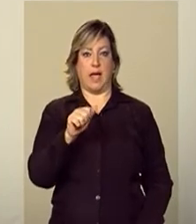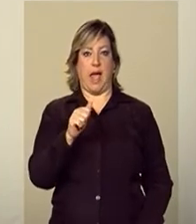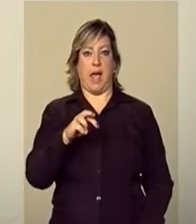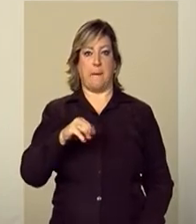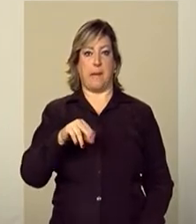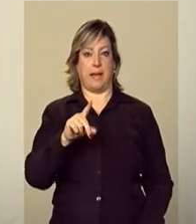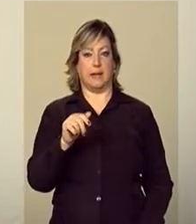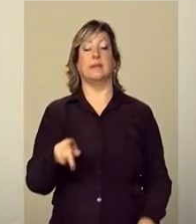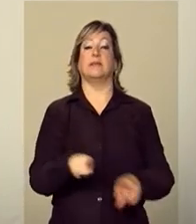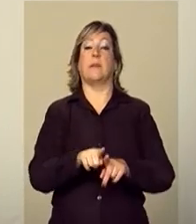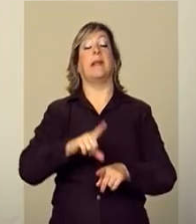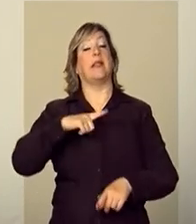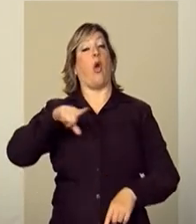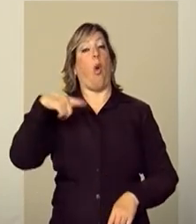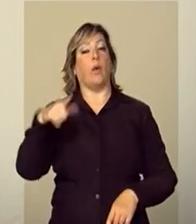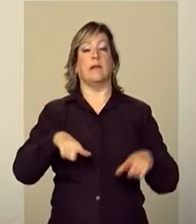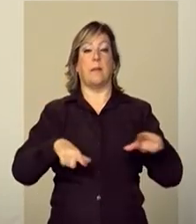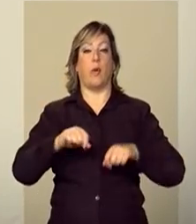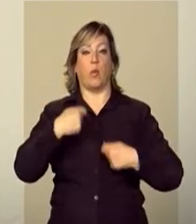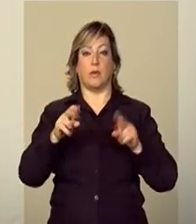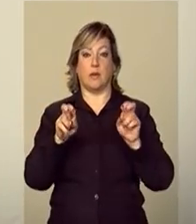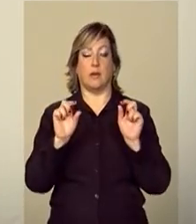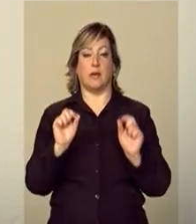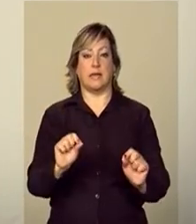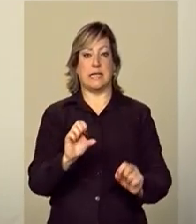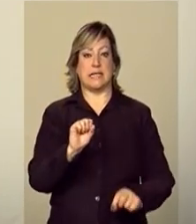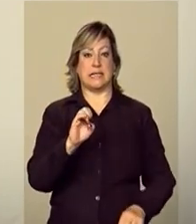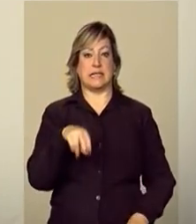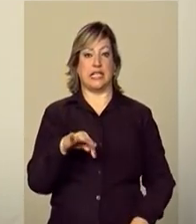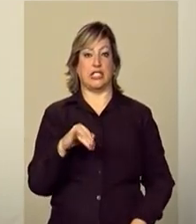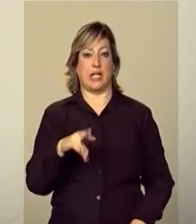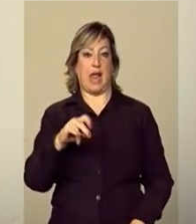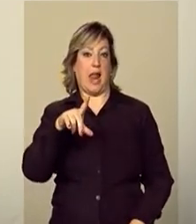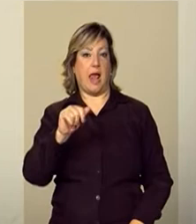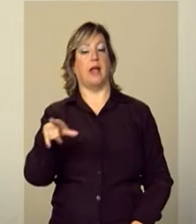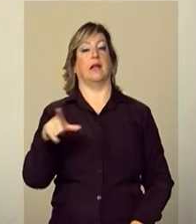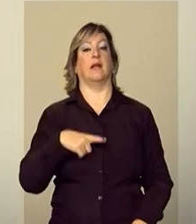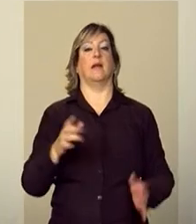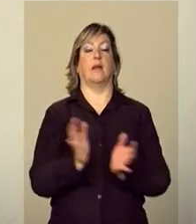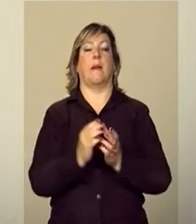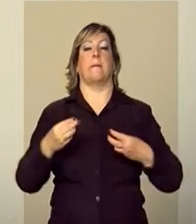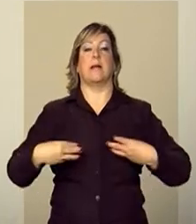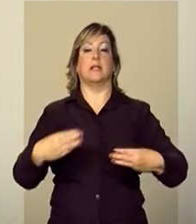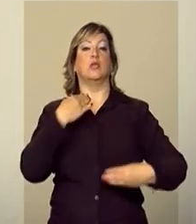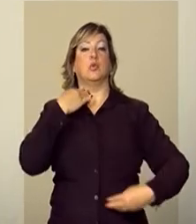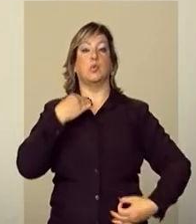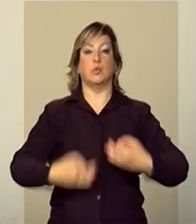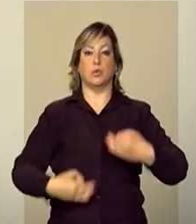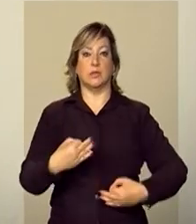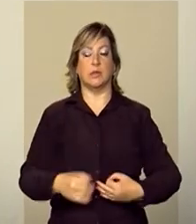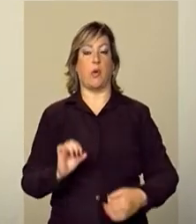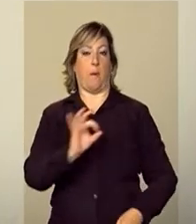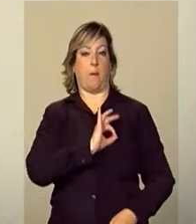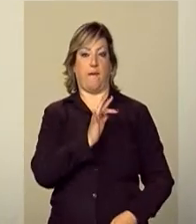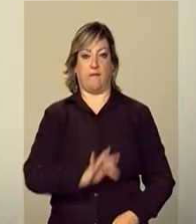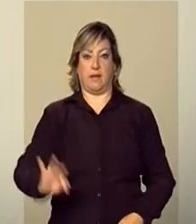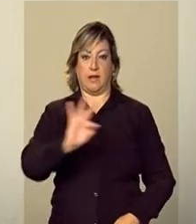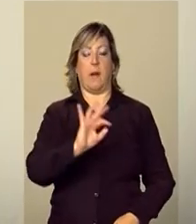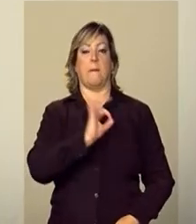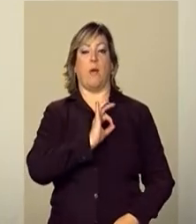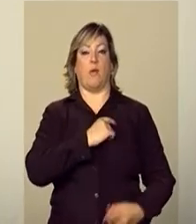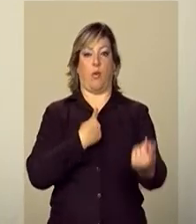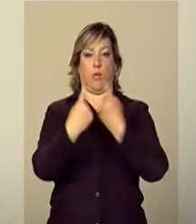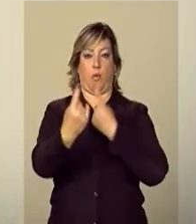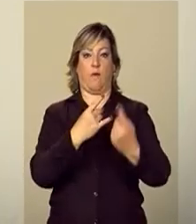operação chamada sentinela coordenada pelo Ministério da Justiça que reúne a polícia federal a polícia rodoviária